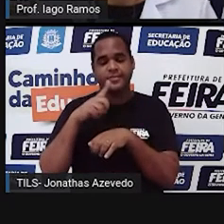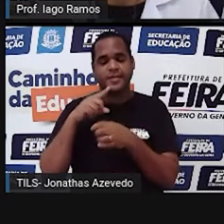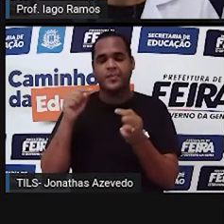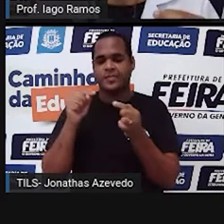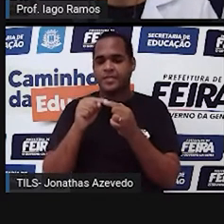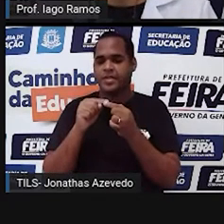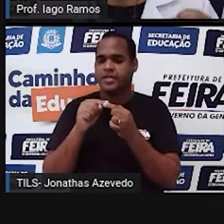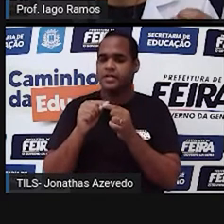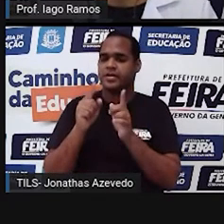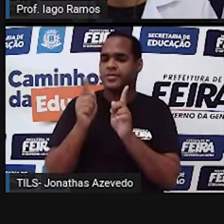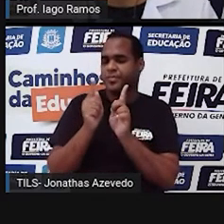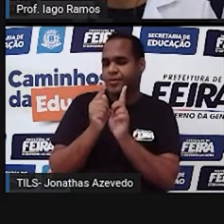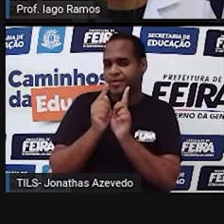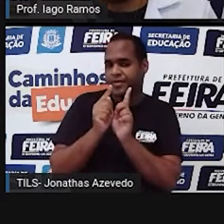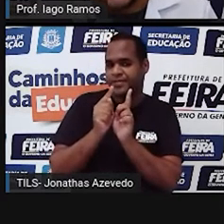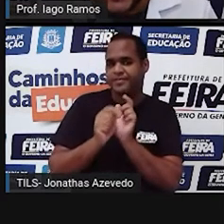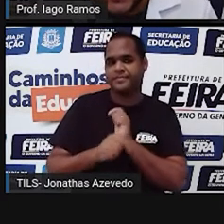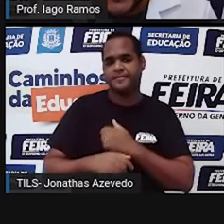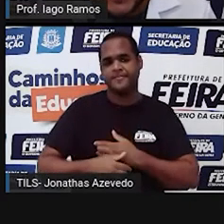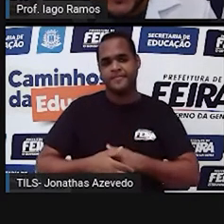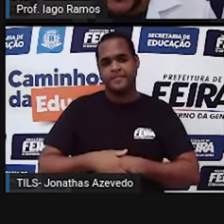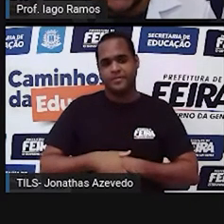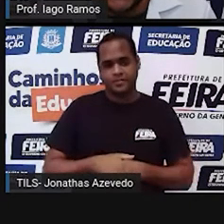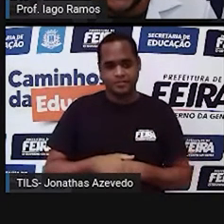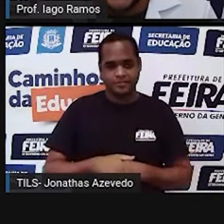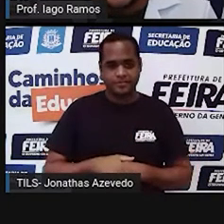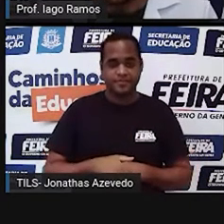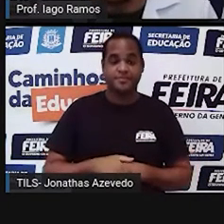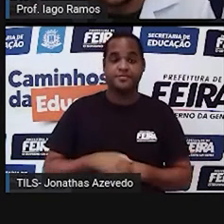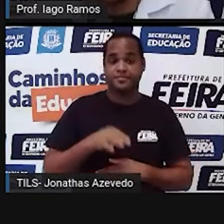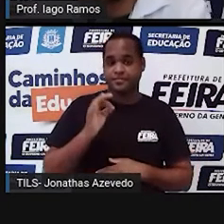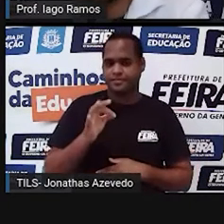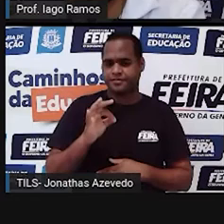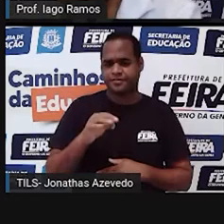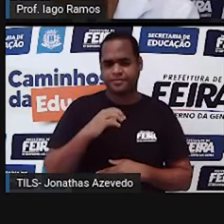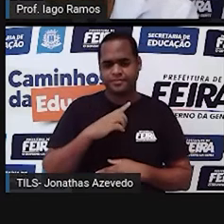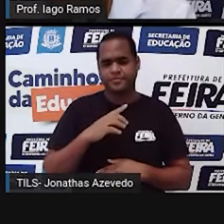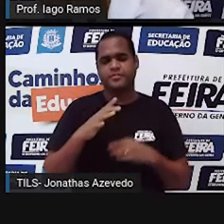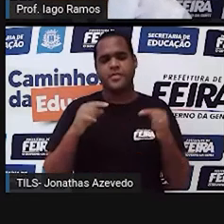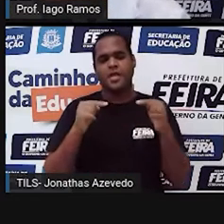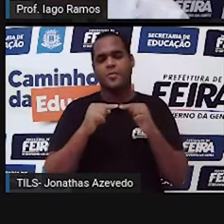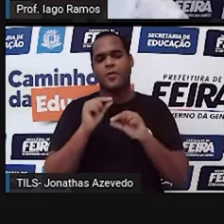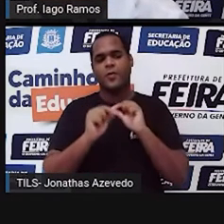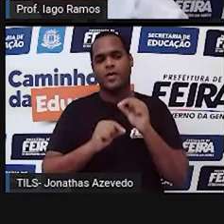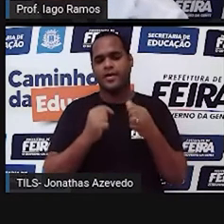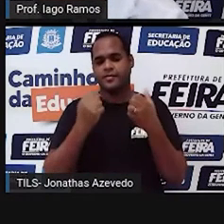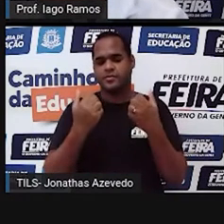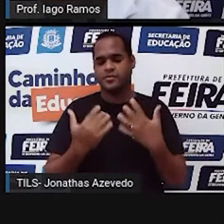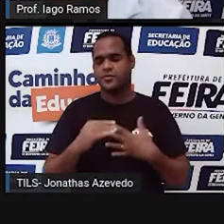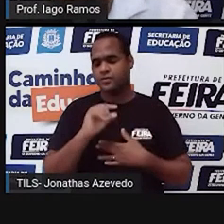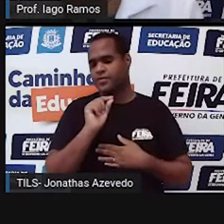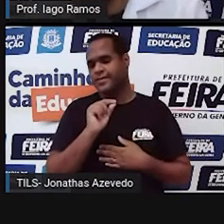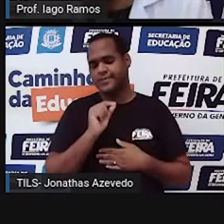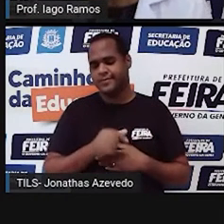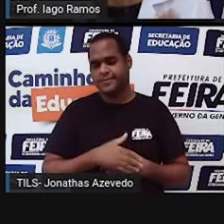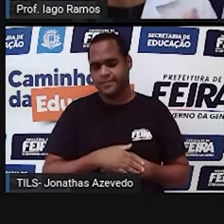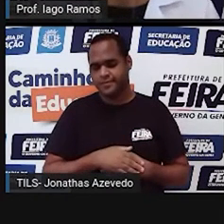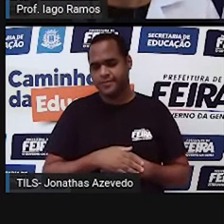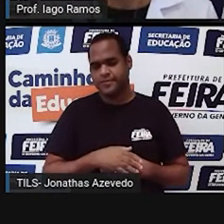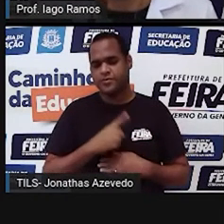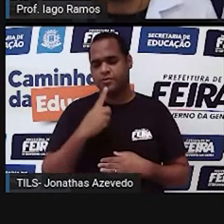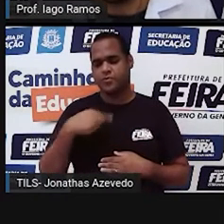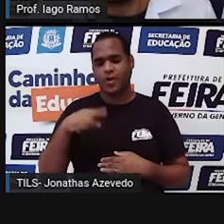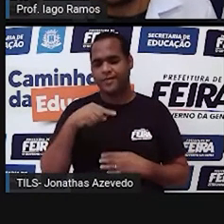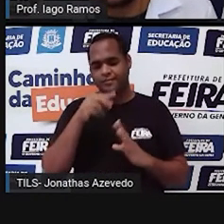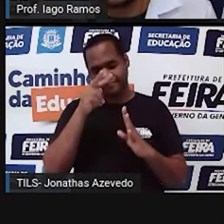corresponde à minoria, certo? E o que é que a gente acabou de fazer? A gente fez uma